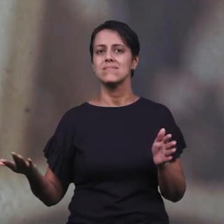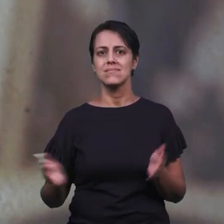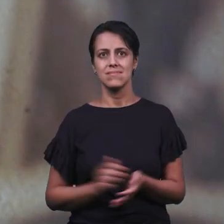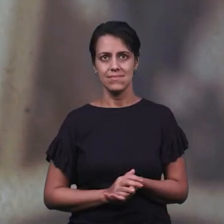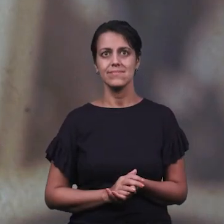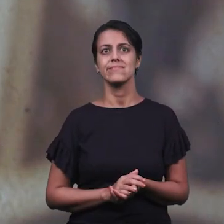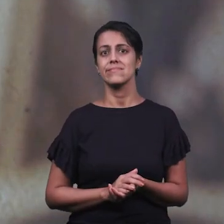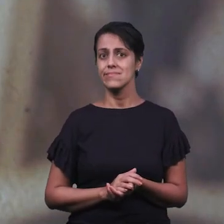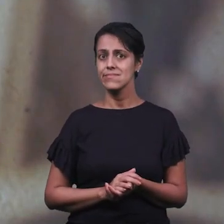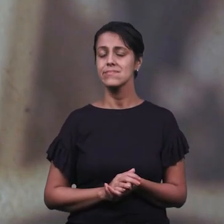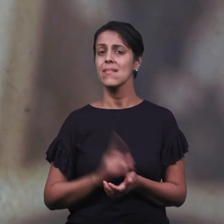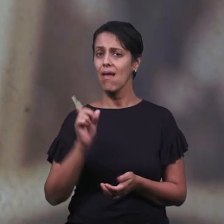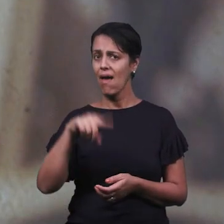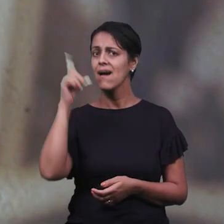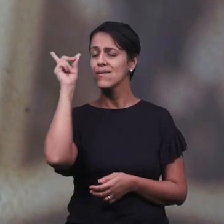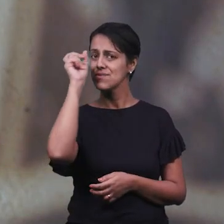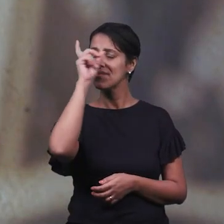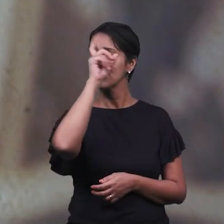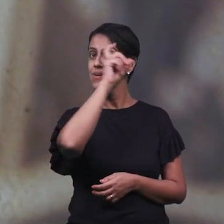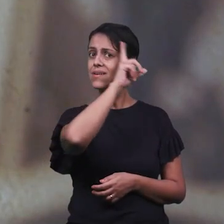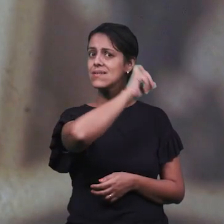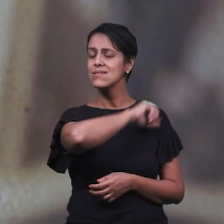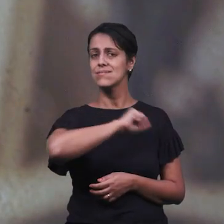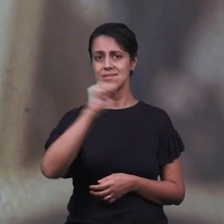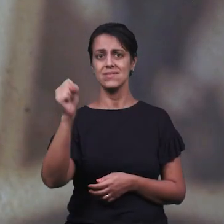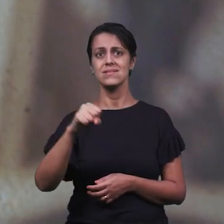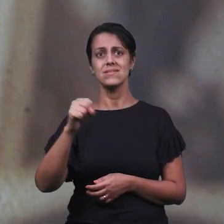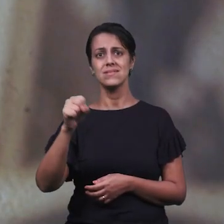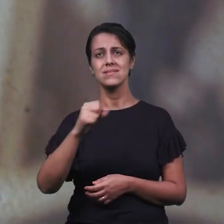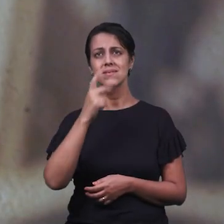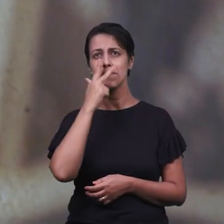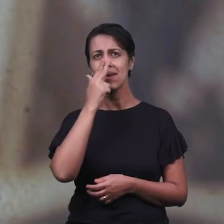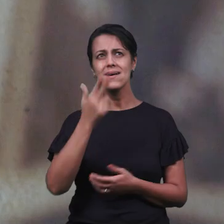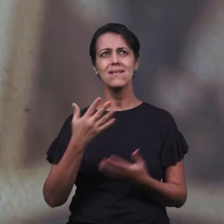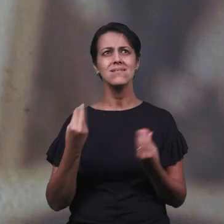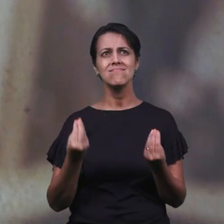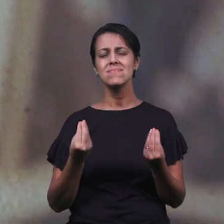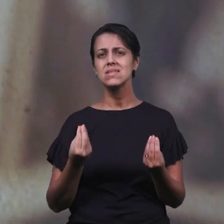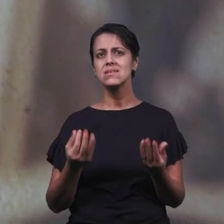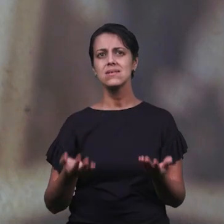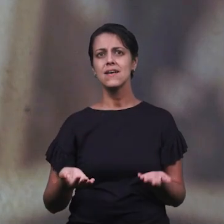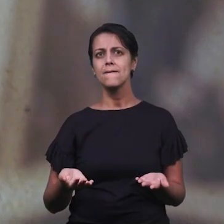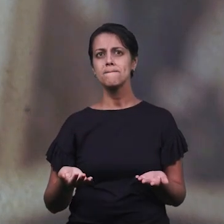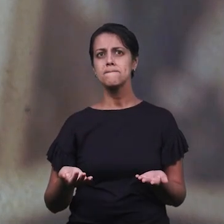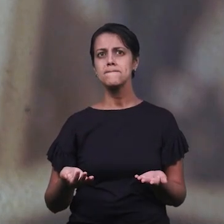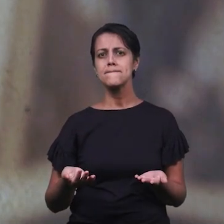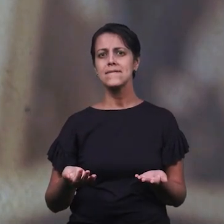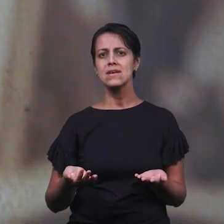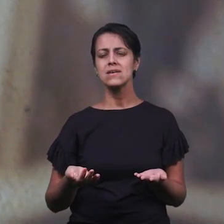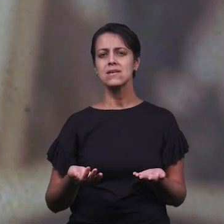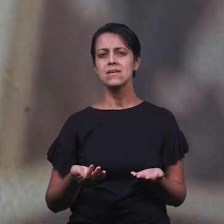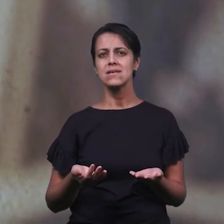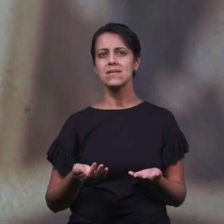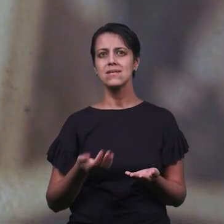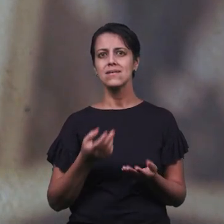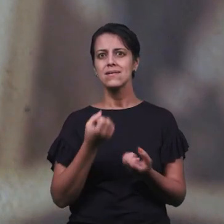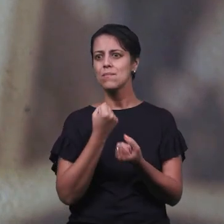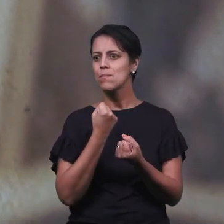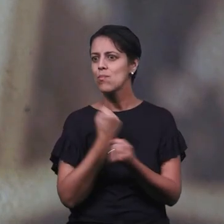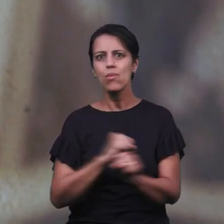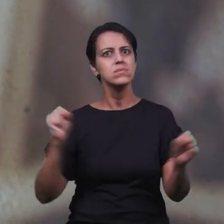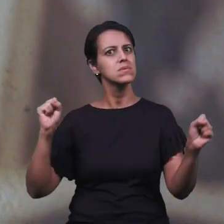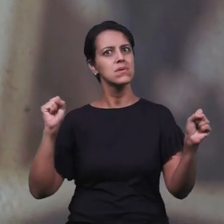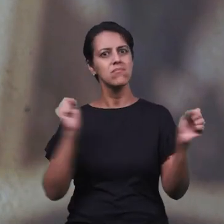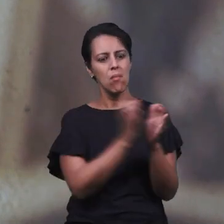é tão assim difícil que é como se estivesse assim quase que